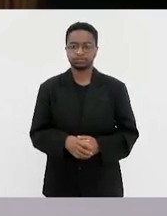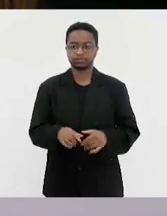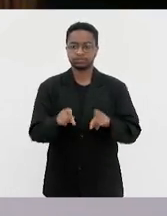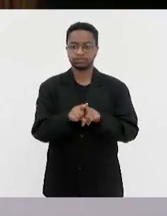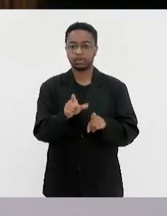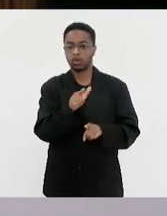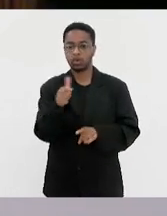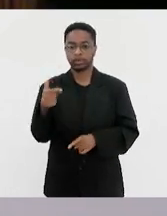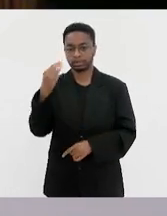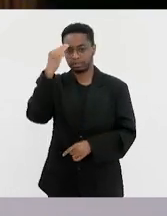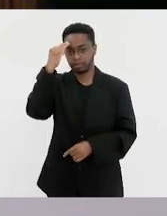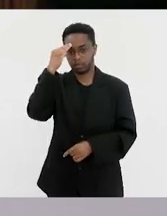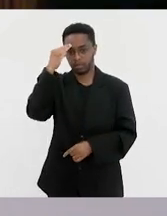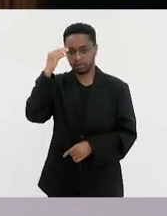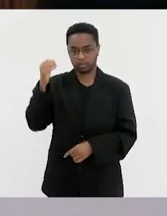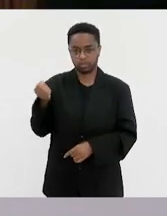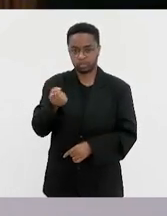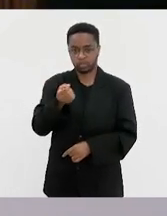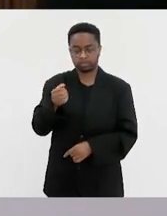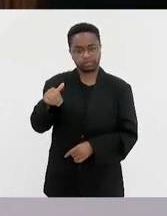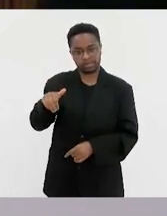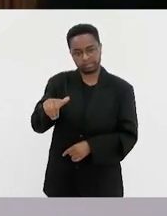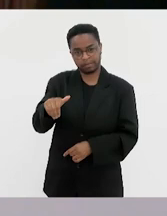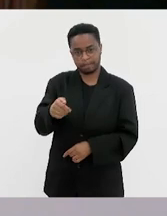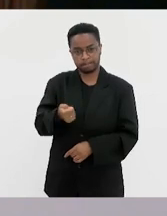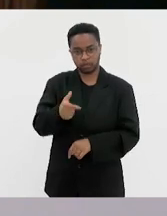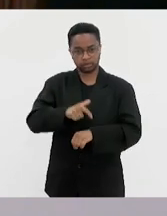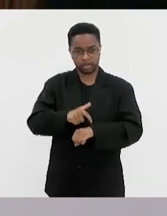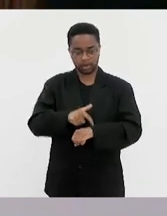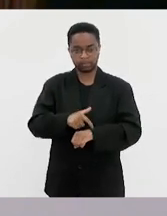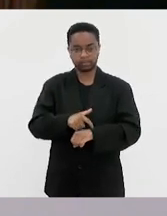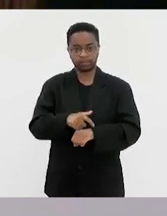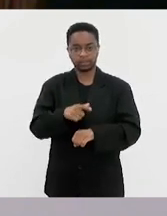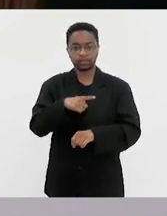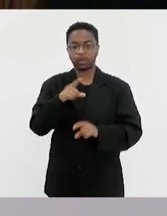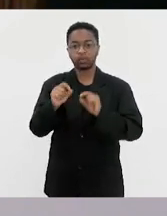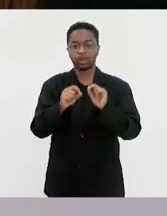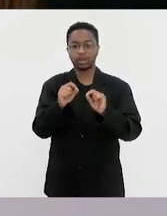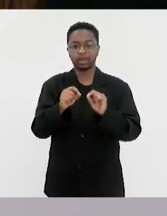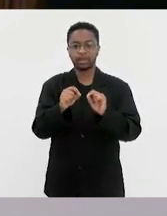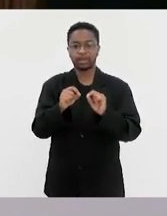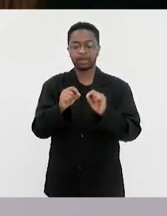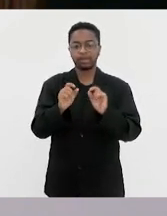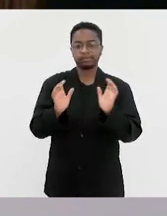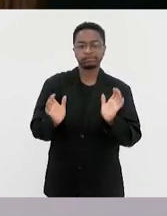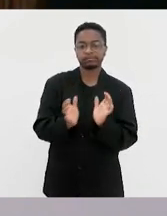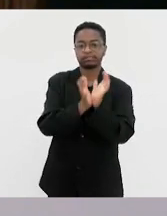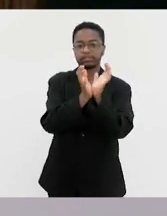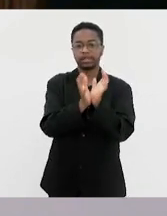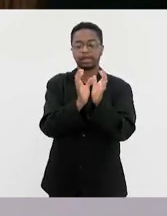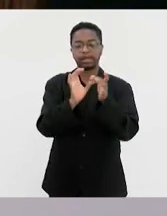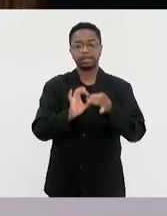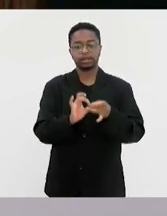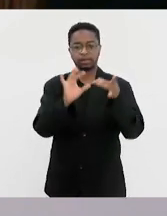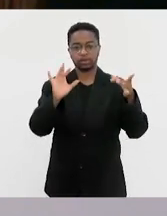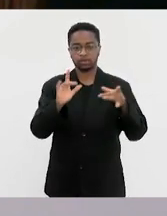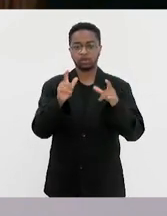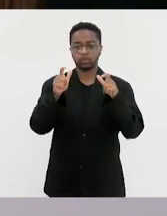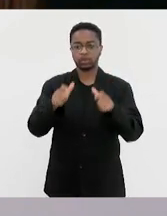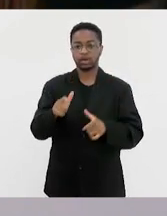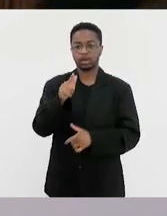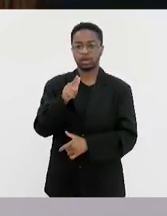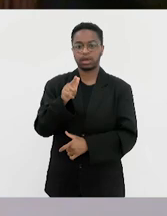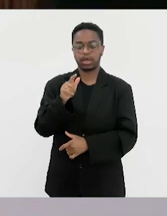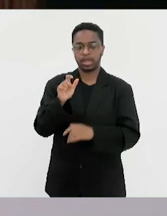bem recente que eu tenho foi do Tri da Libertadores em Guayaquil, né, no